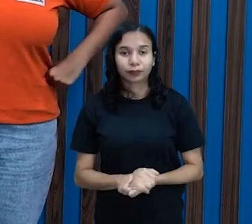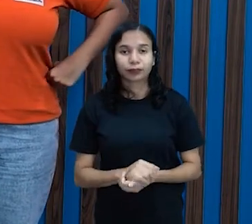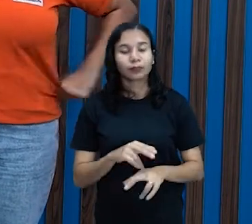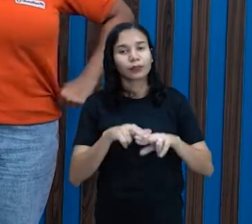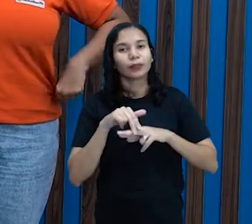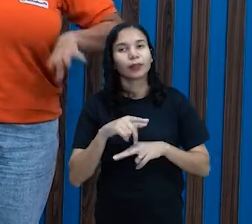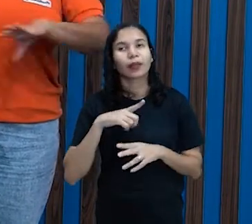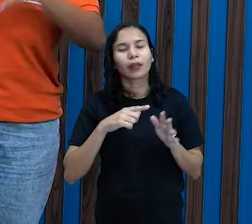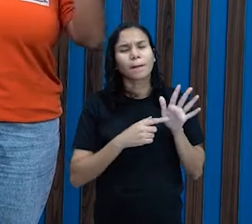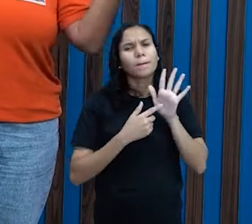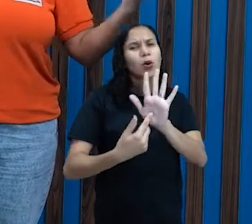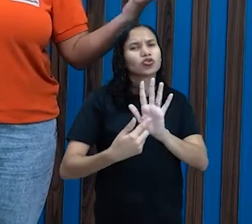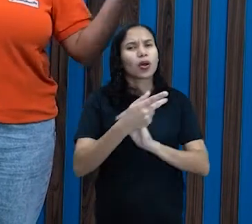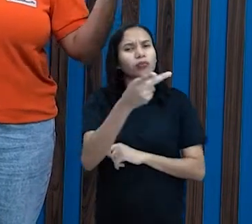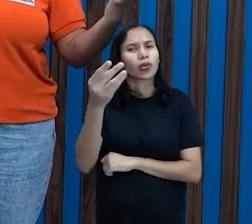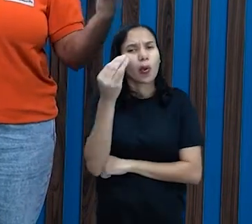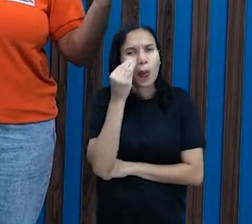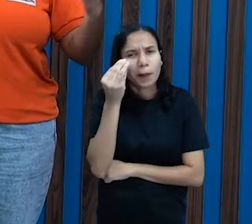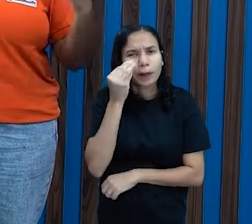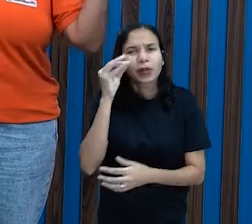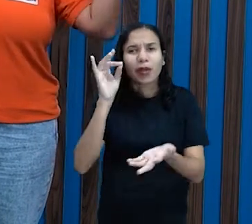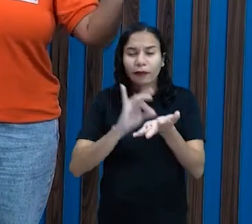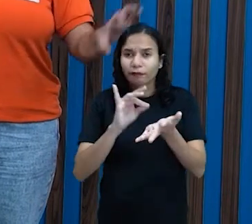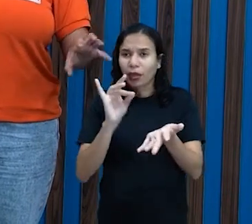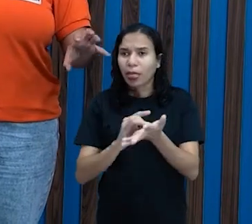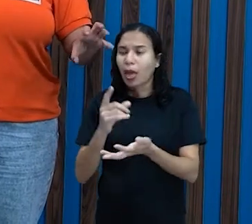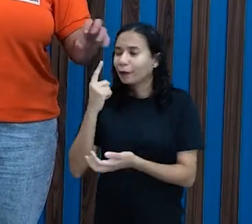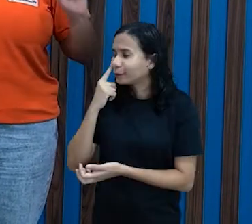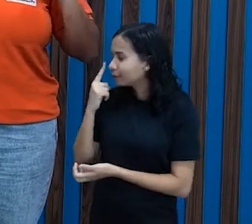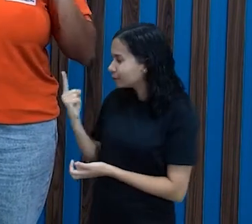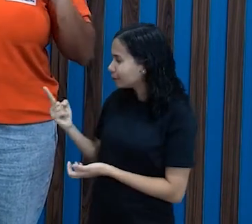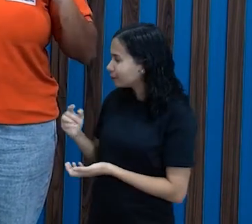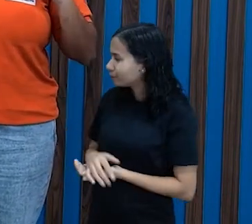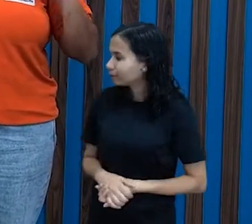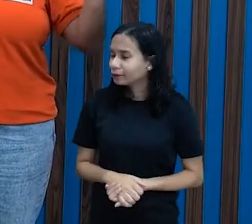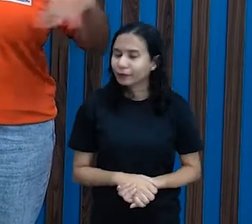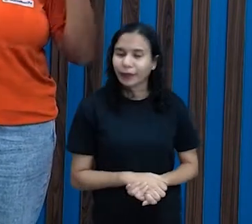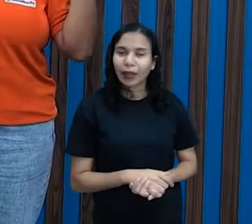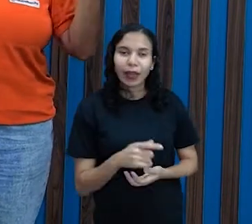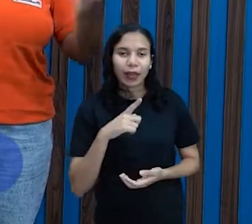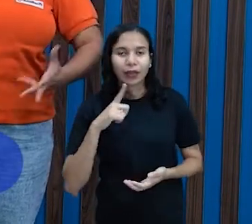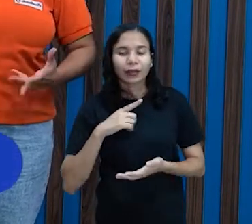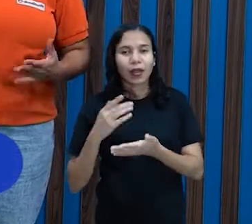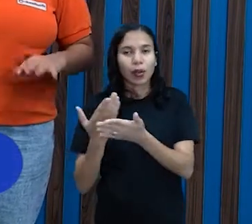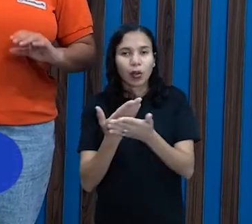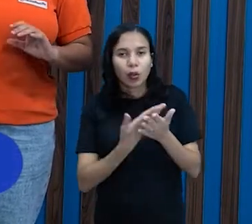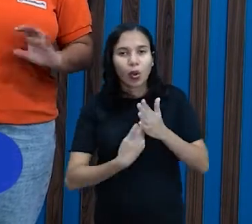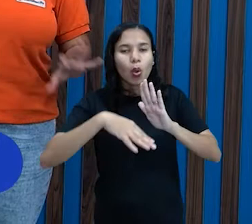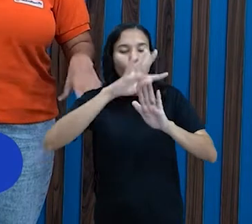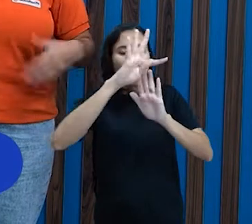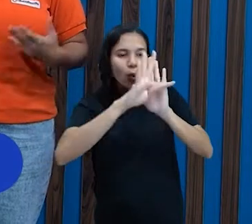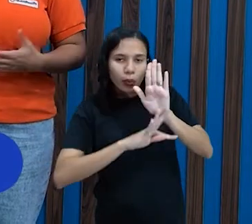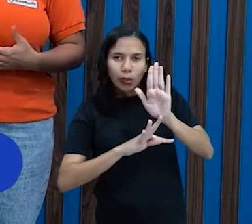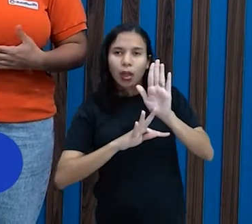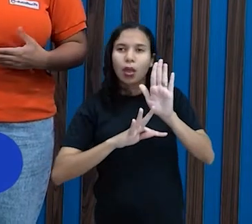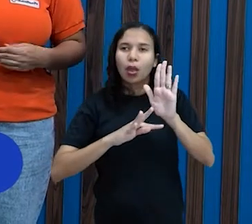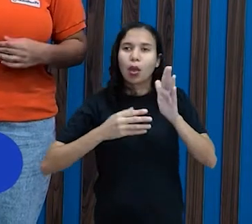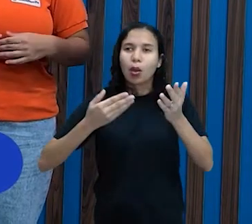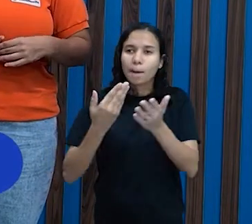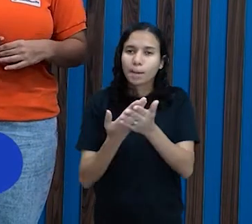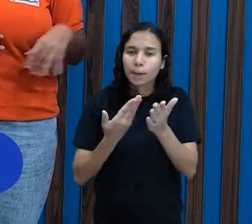só trouxe para que a gente observe de fato, né, que mesmo trabalhando o texto, mesmo